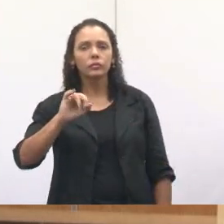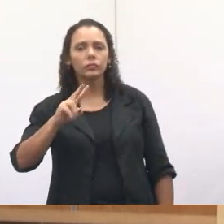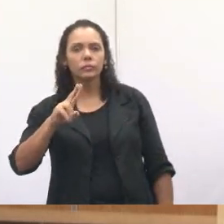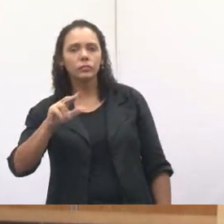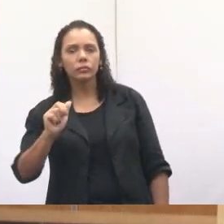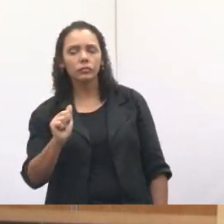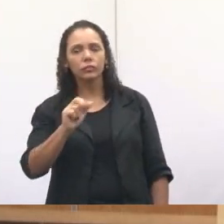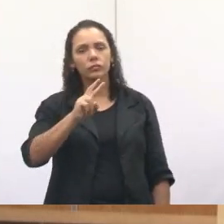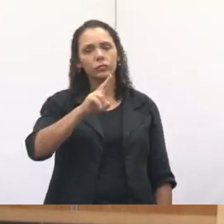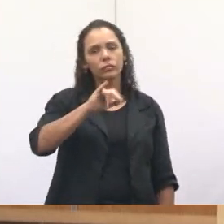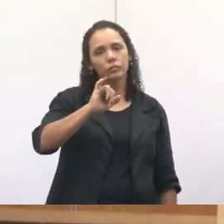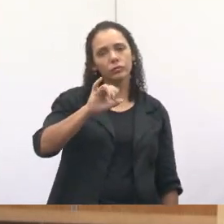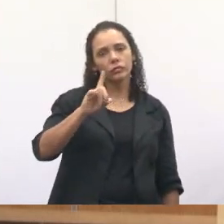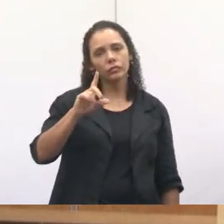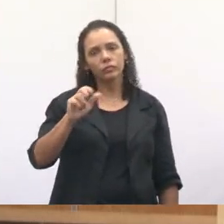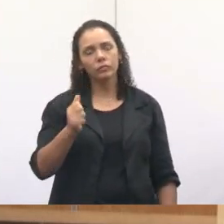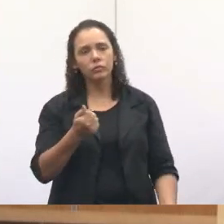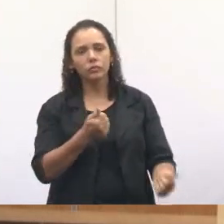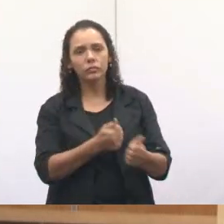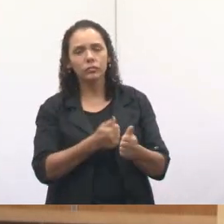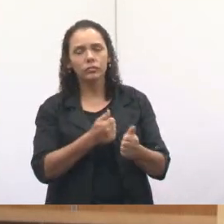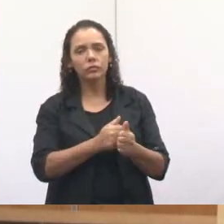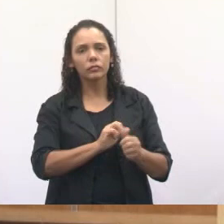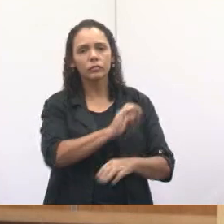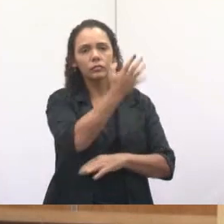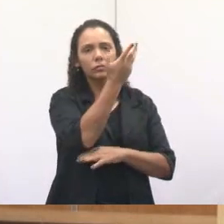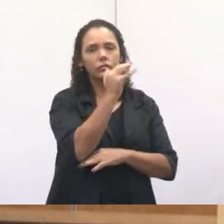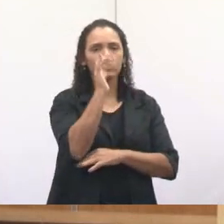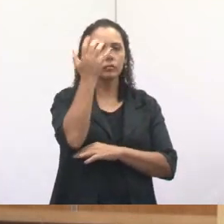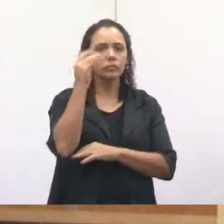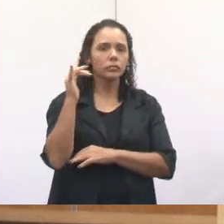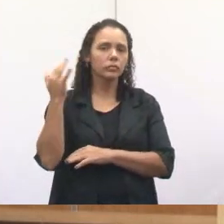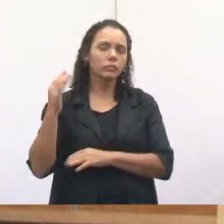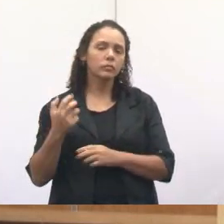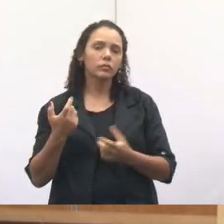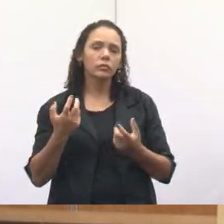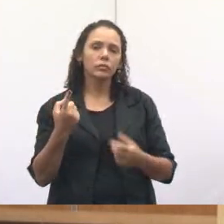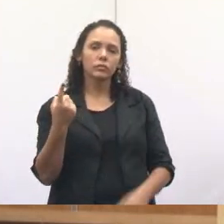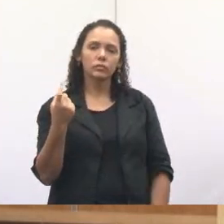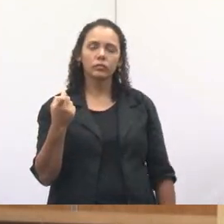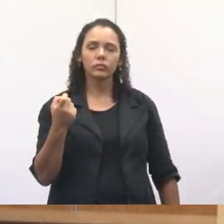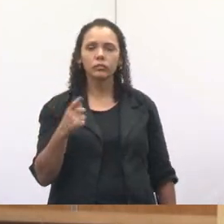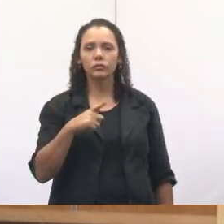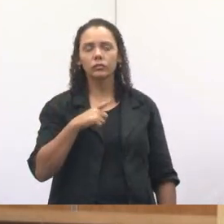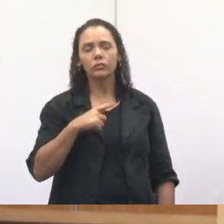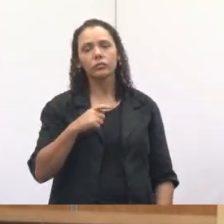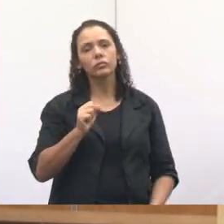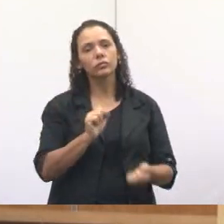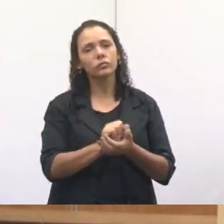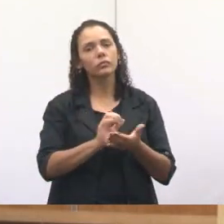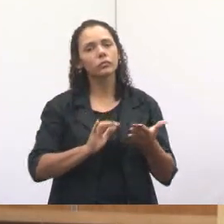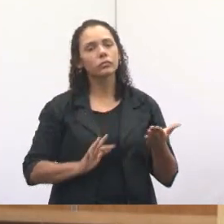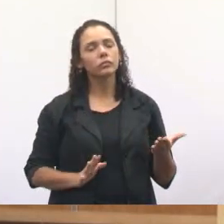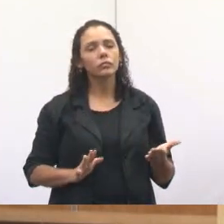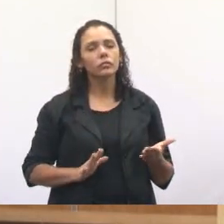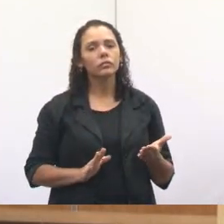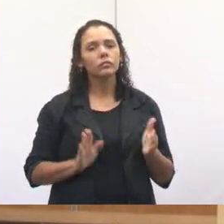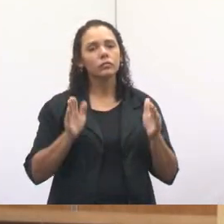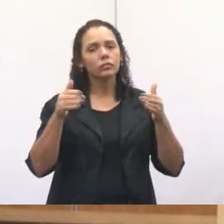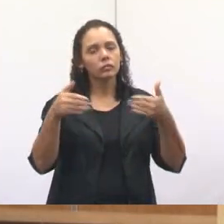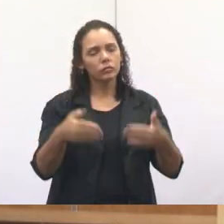ali próximo ao Parque da Cidade. É o único equipamento que tem atividades